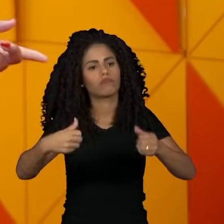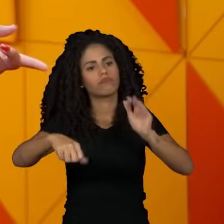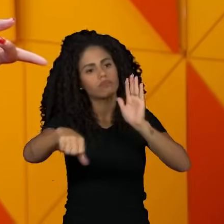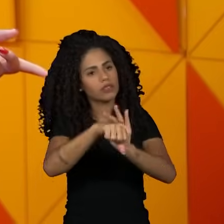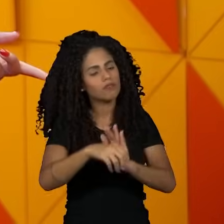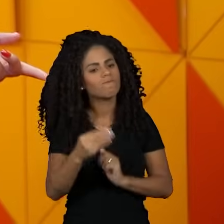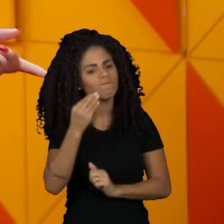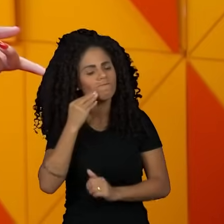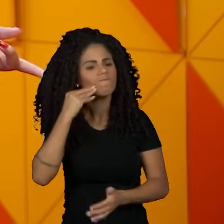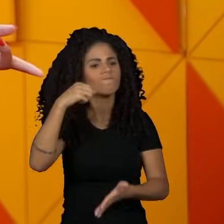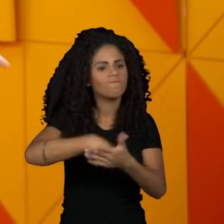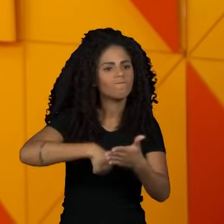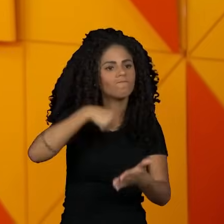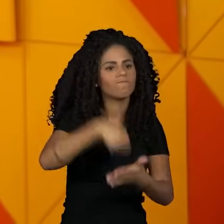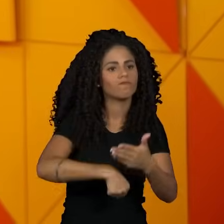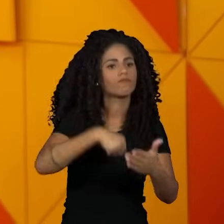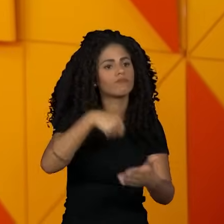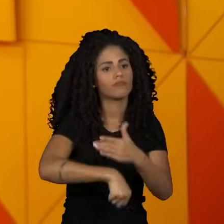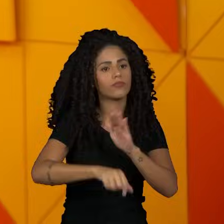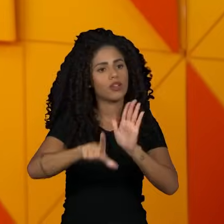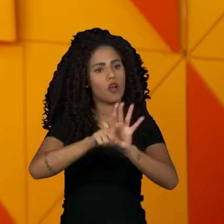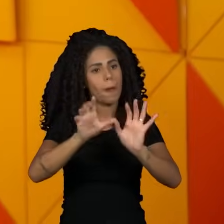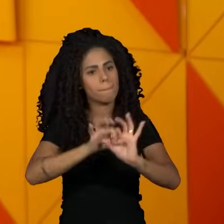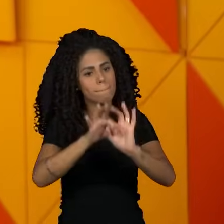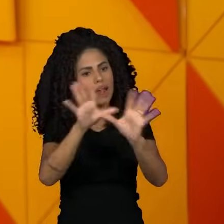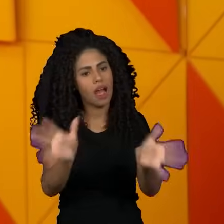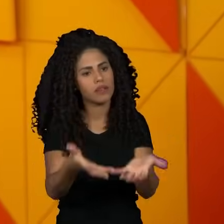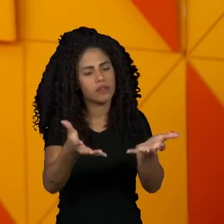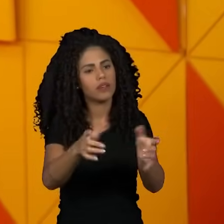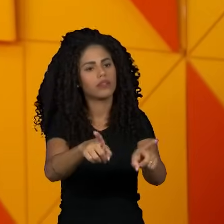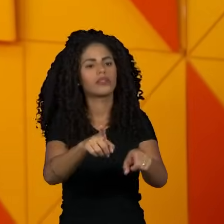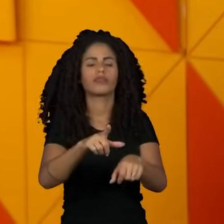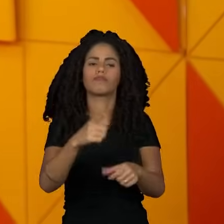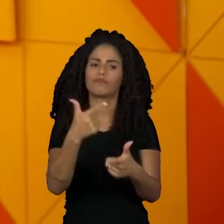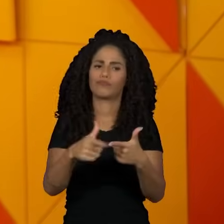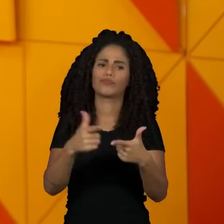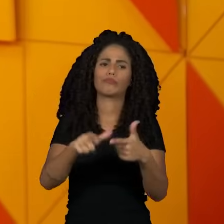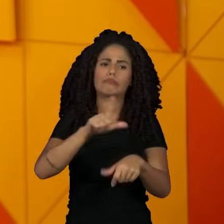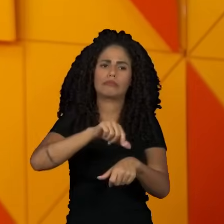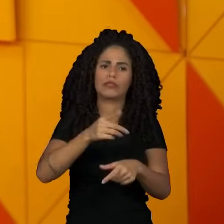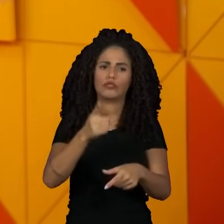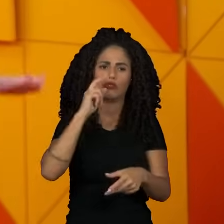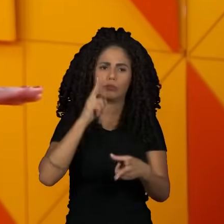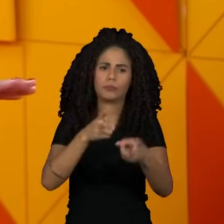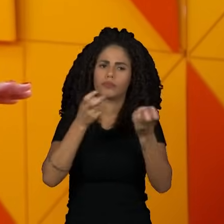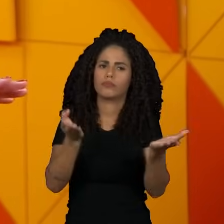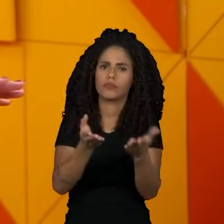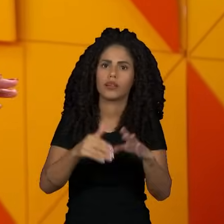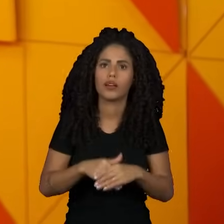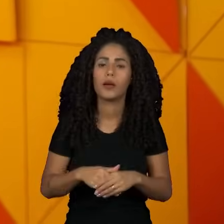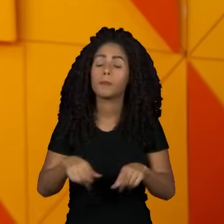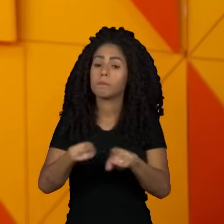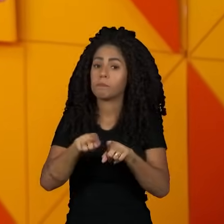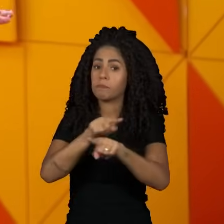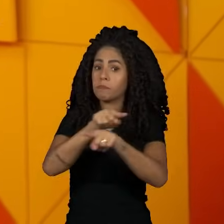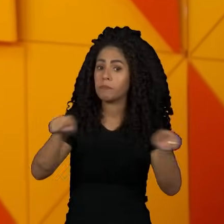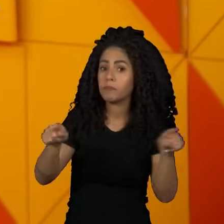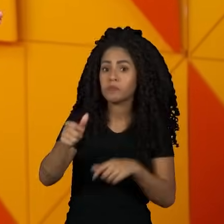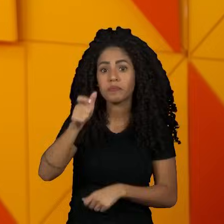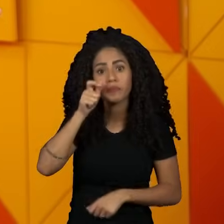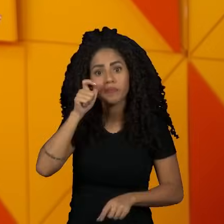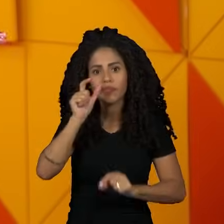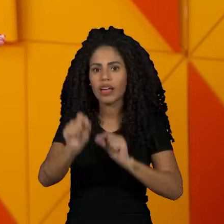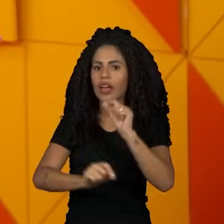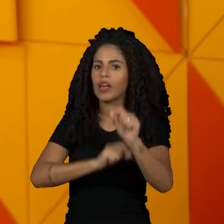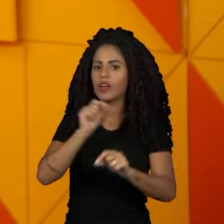que se torne legalizado, né? Uhum. É sobre atrasos também que a gente tem assistido por aí. Bom, agora eu quero trazer para vocês um